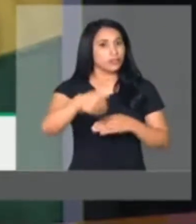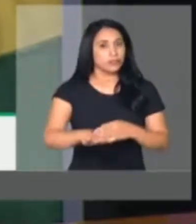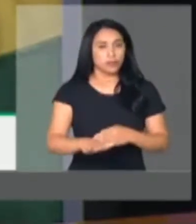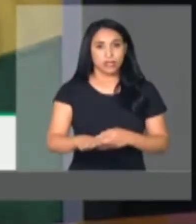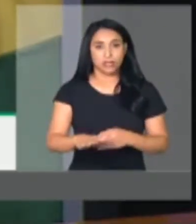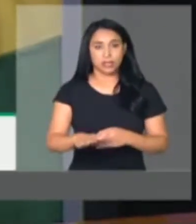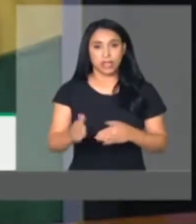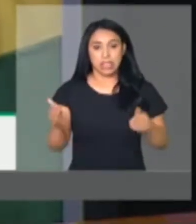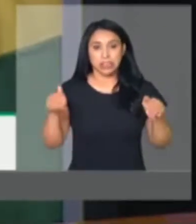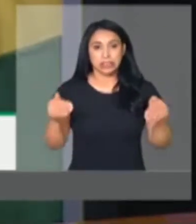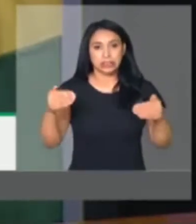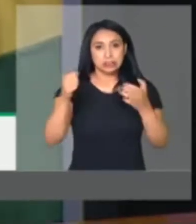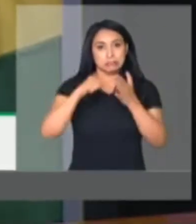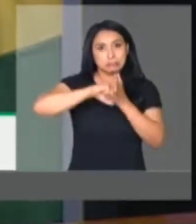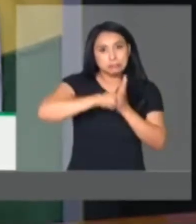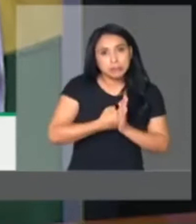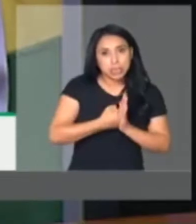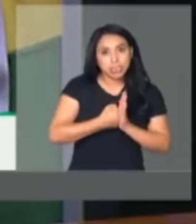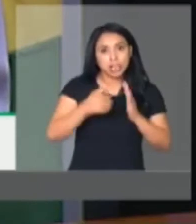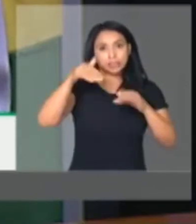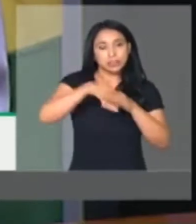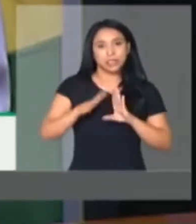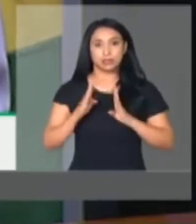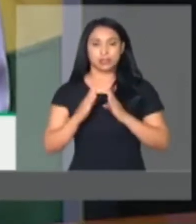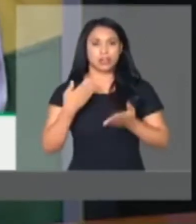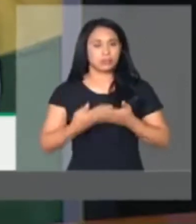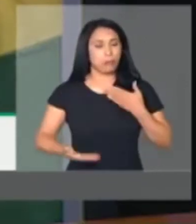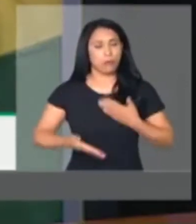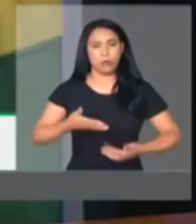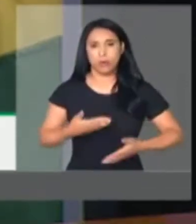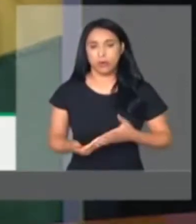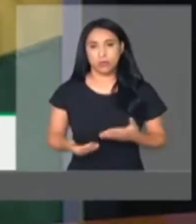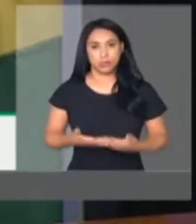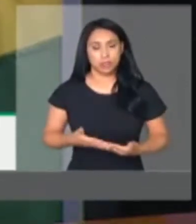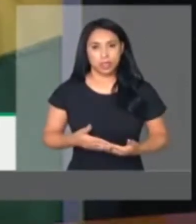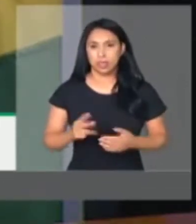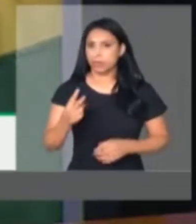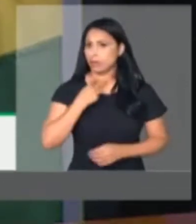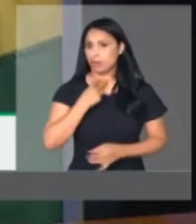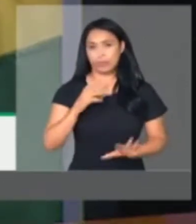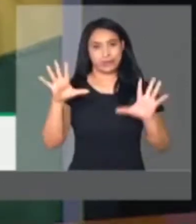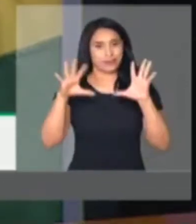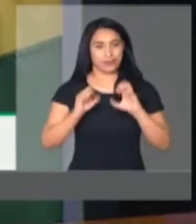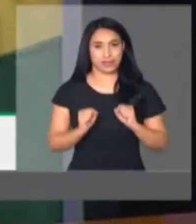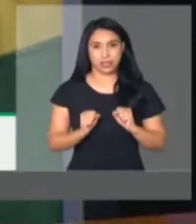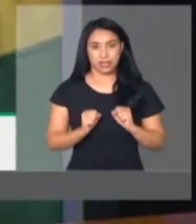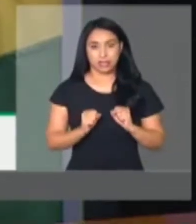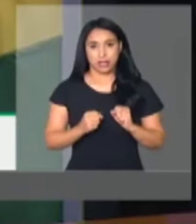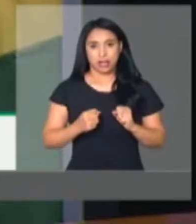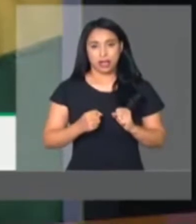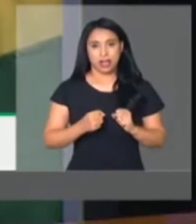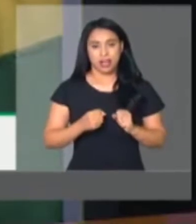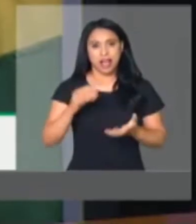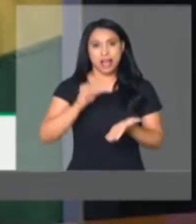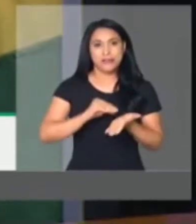trancado dentro de casa por qualquer motivo que seja não podemos mais aceitar a invisibilidade